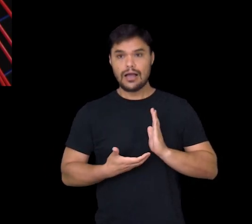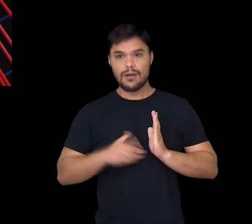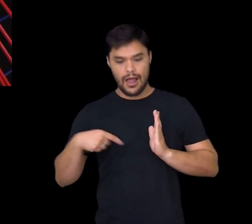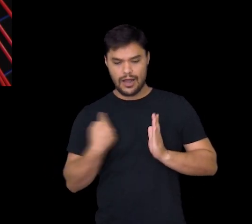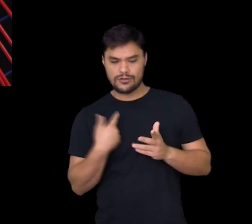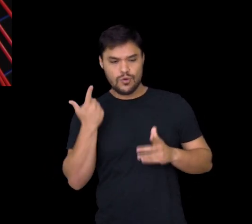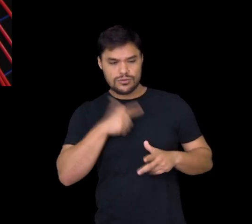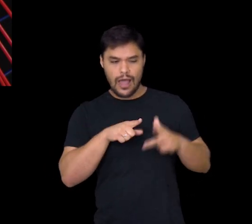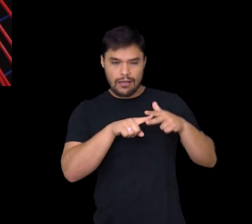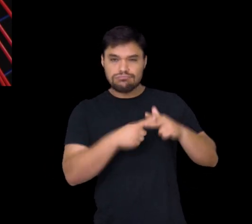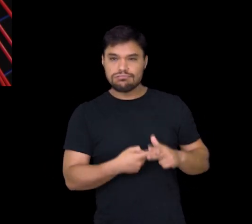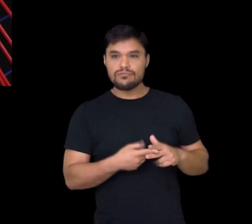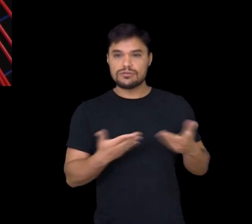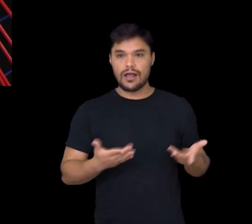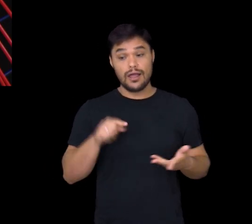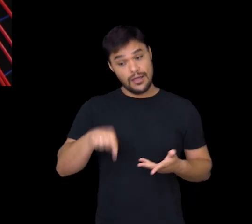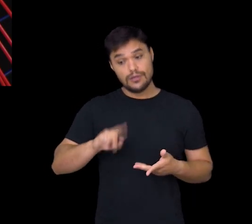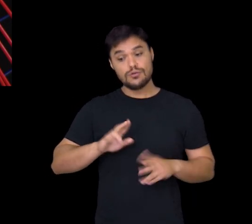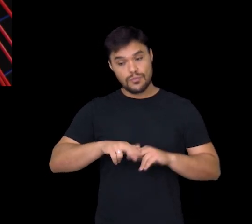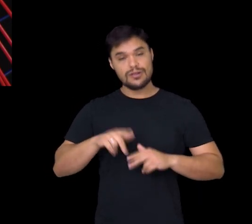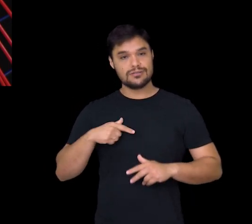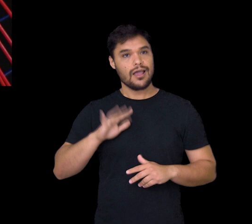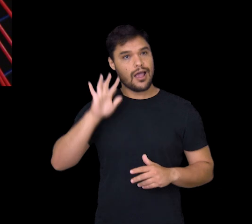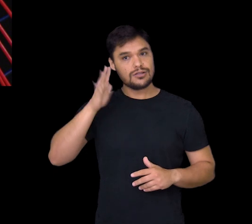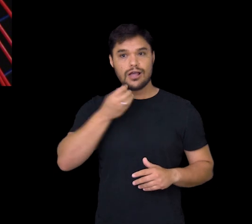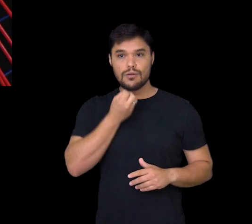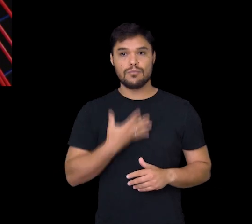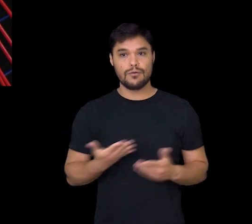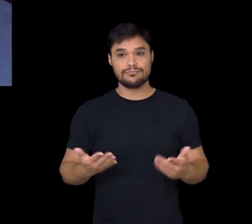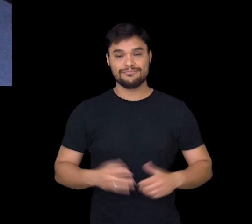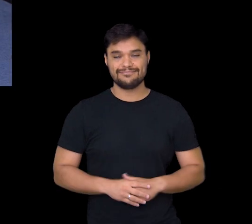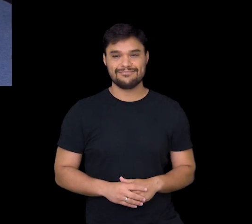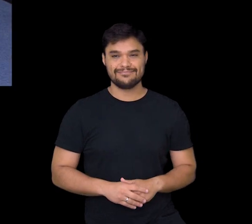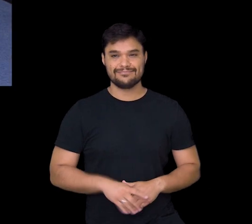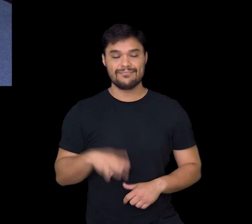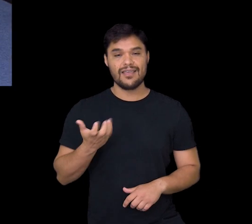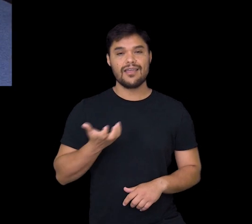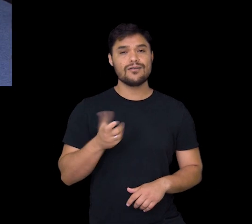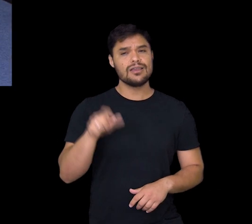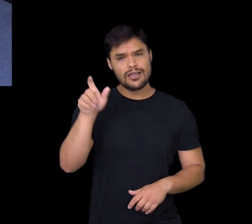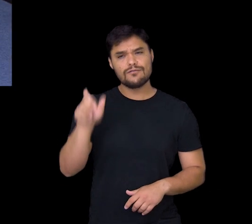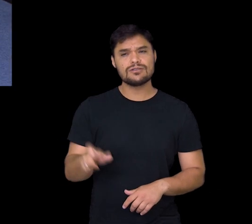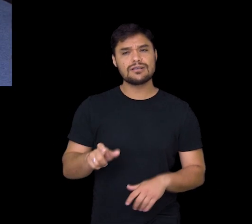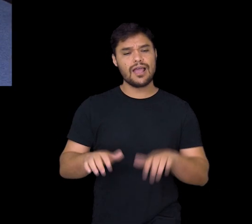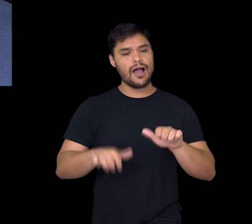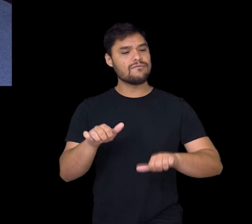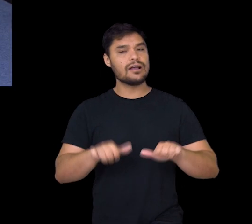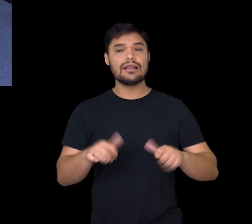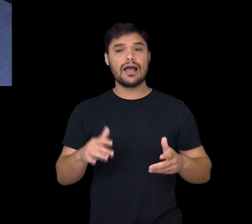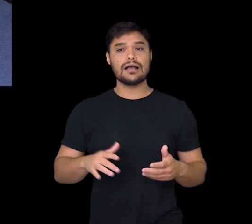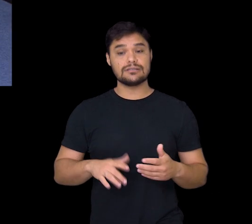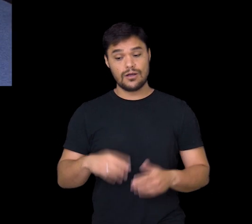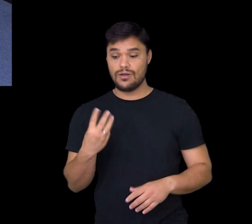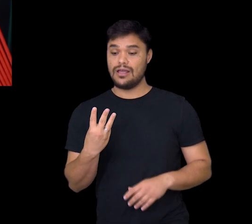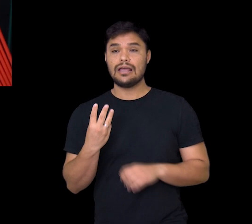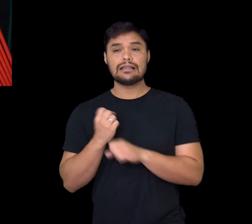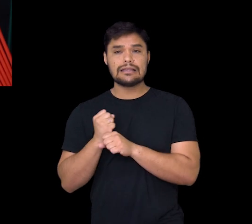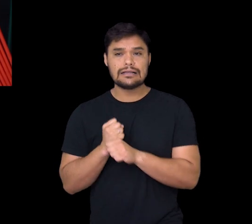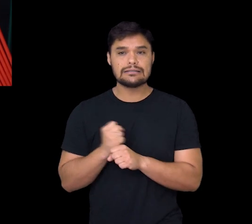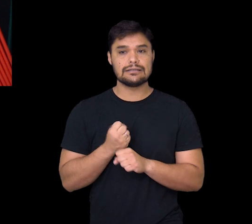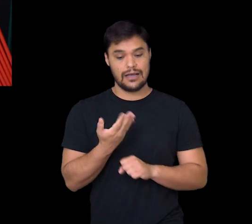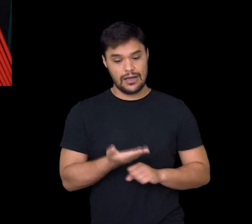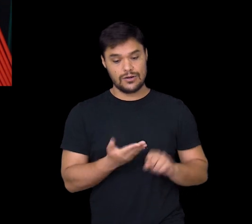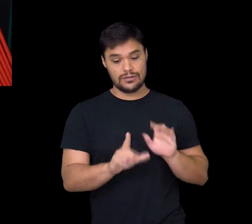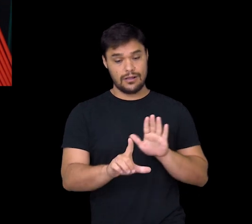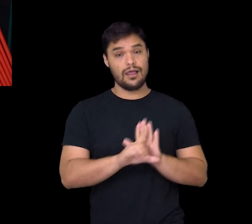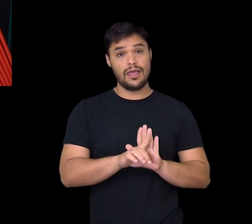olhar revisional. Sim. E é isso que está gerando esse resultado todo, né, Raquel? Procuradora, eu queria até que a senhora avaliasse também, que são 3 anos